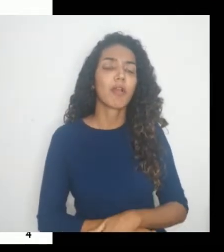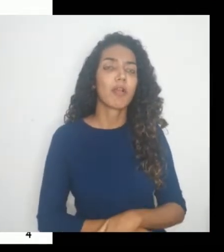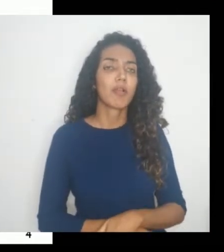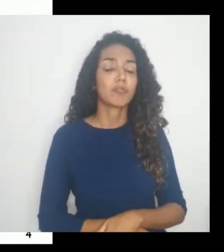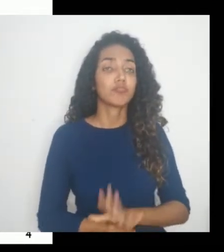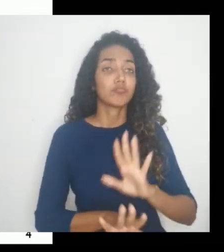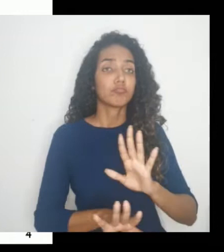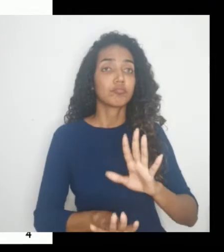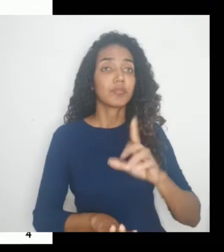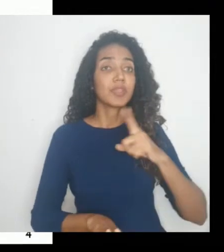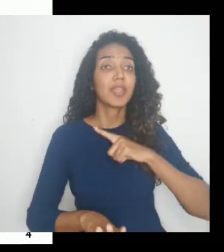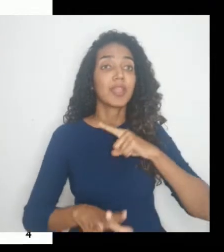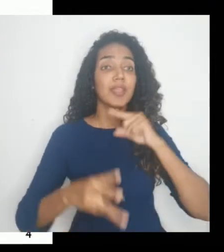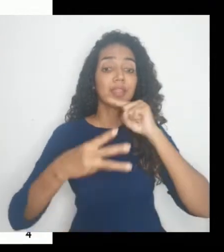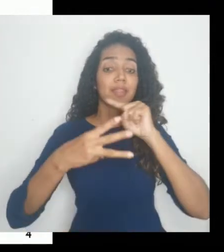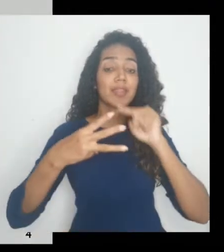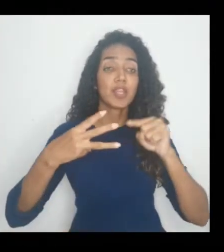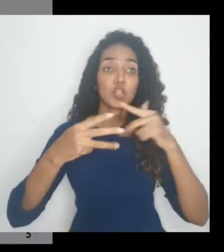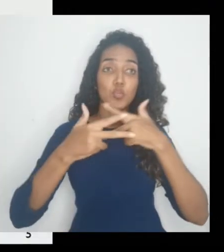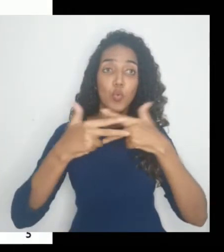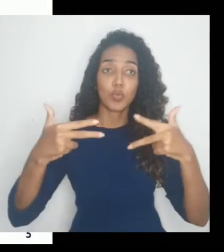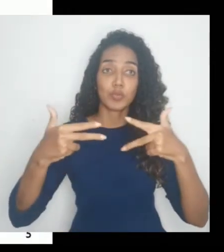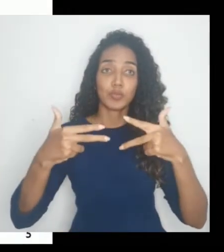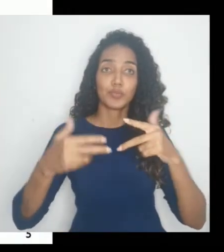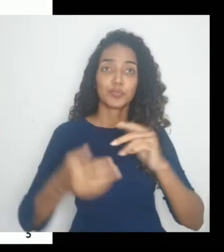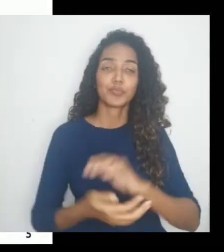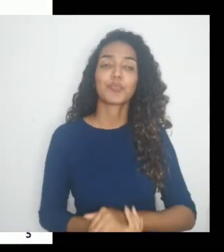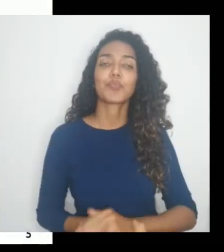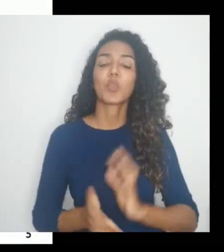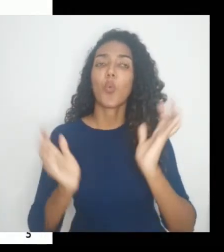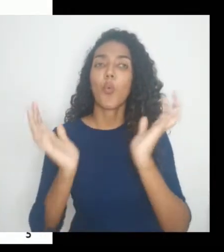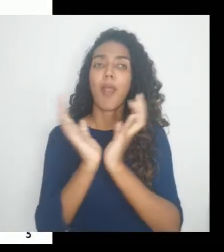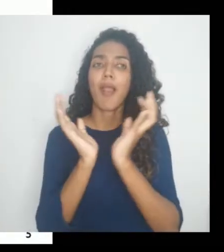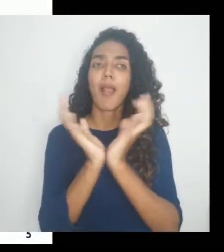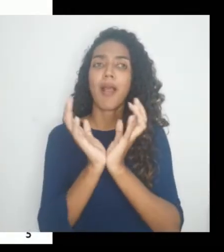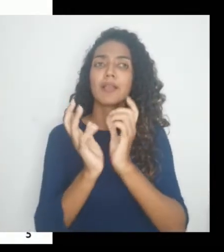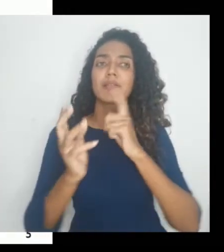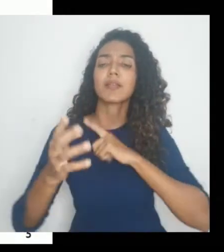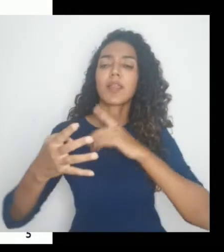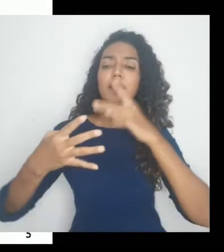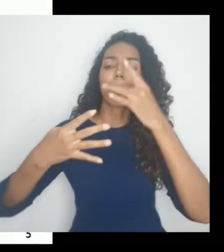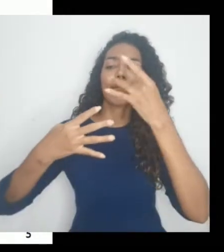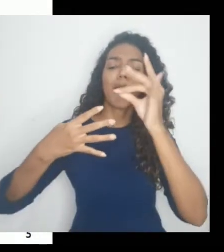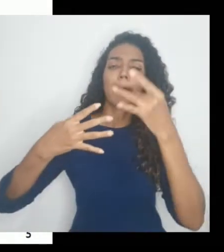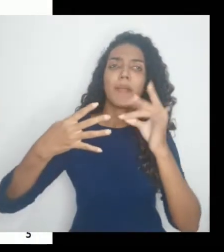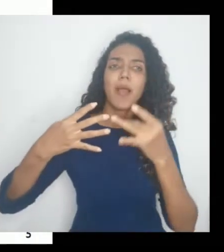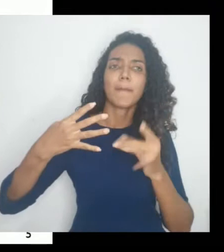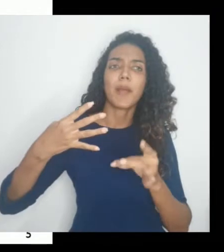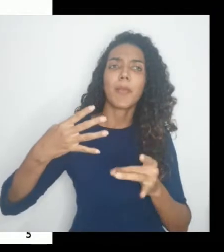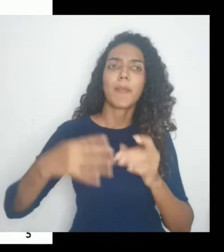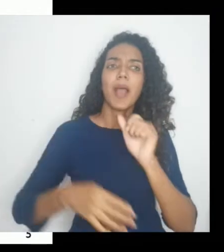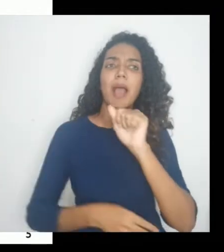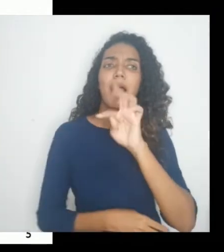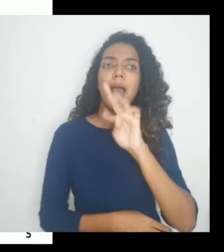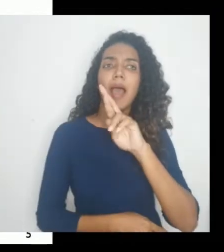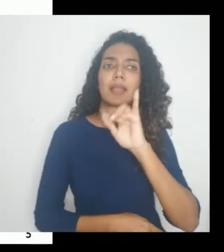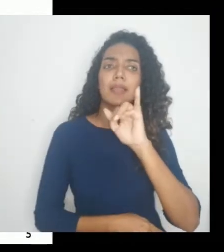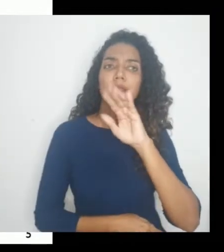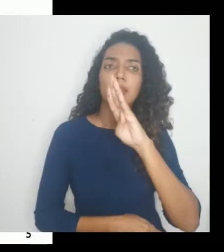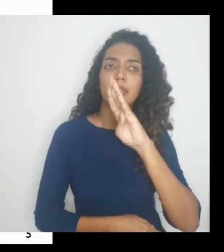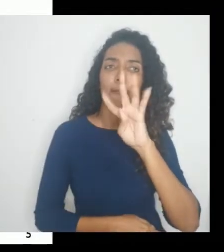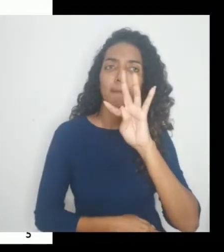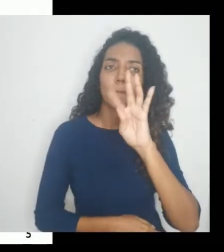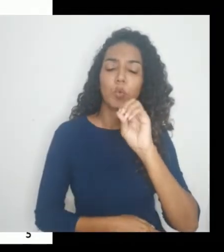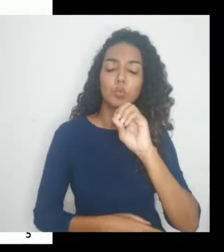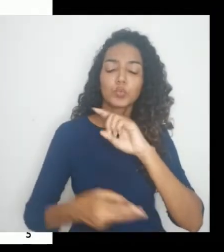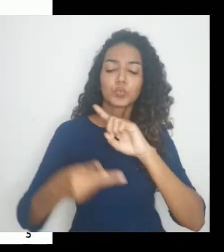elementos básicos. Uma classe ela tem atributos, uma classe tem